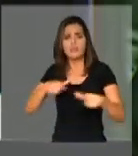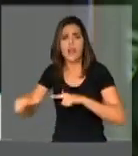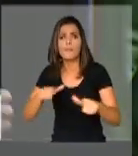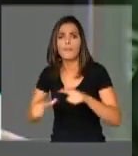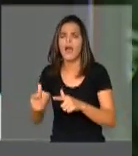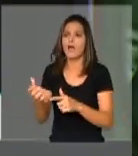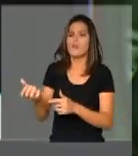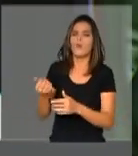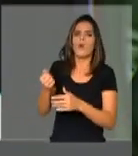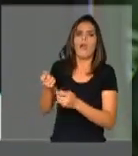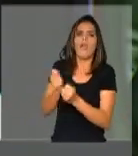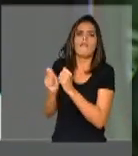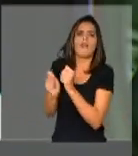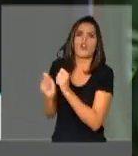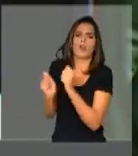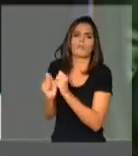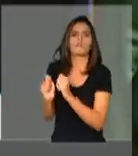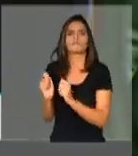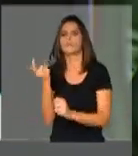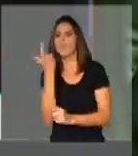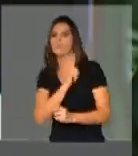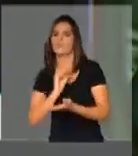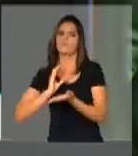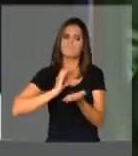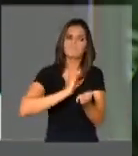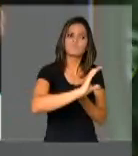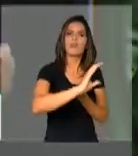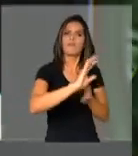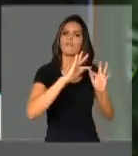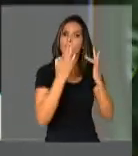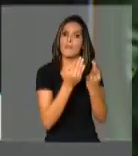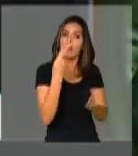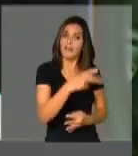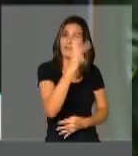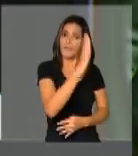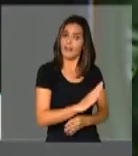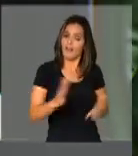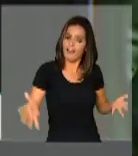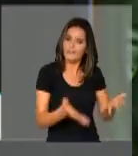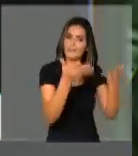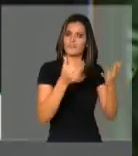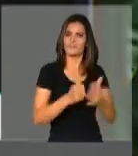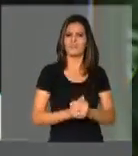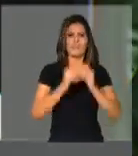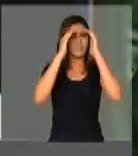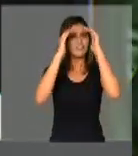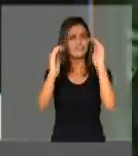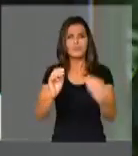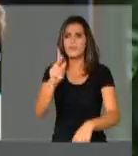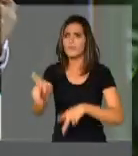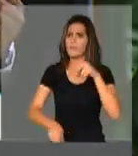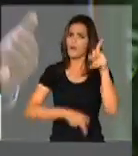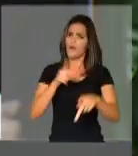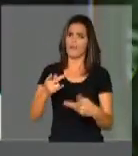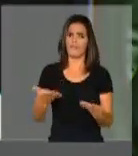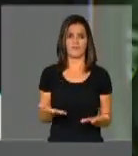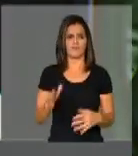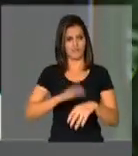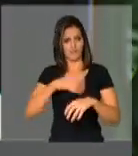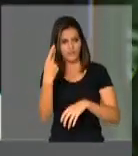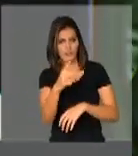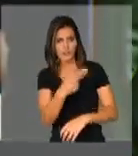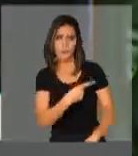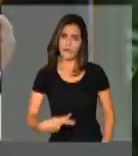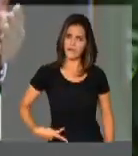mandar um dinheiro para suas famílias. Respeite os brasileiros. Honre o cargo que o